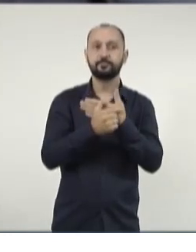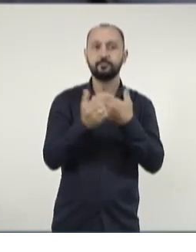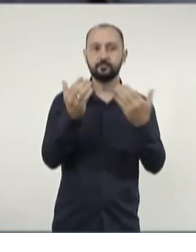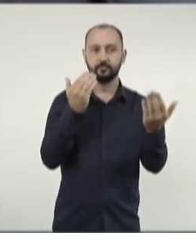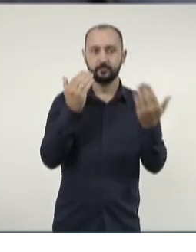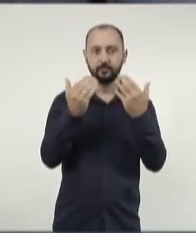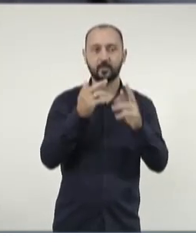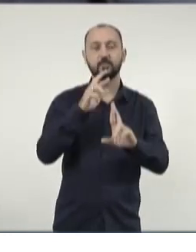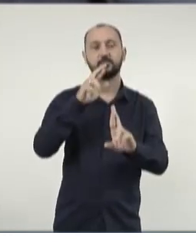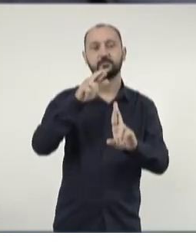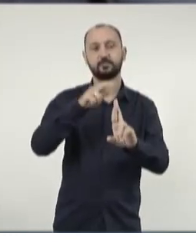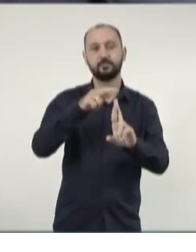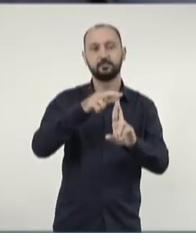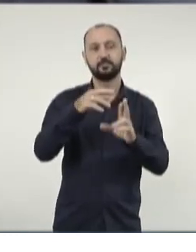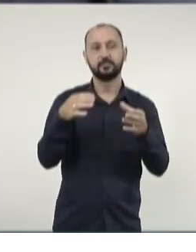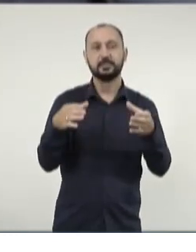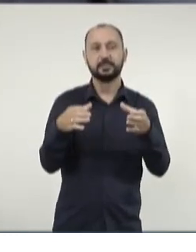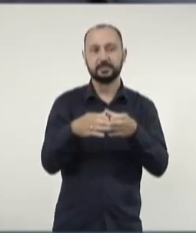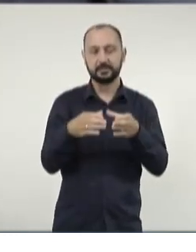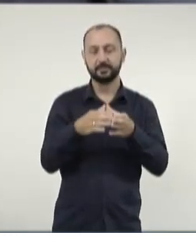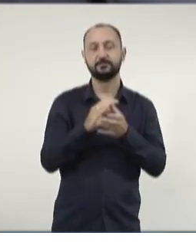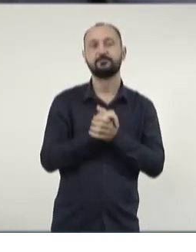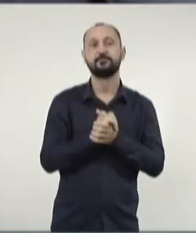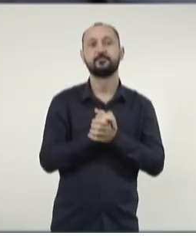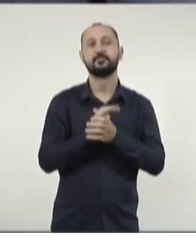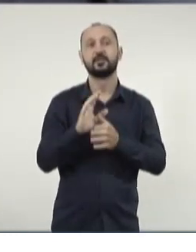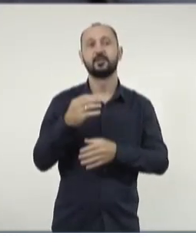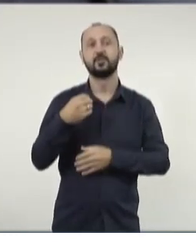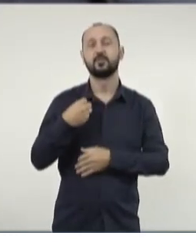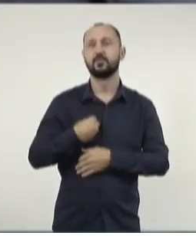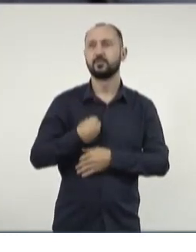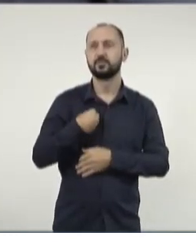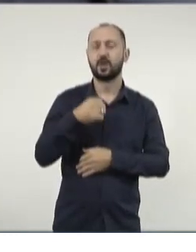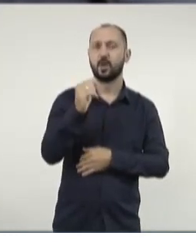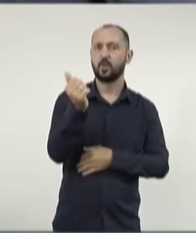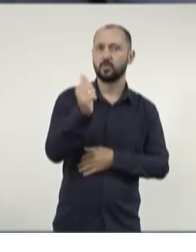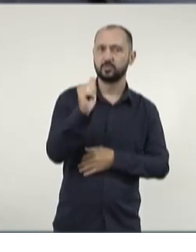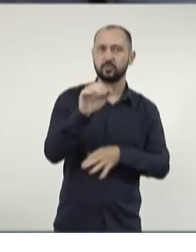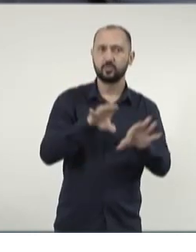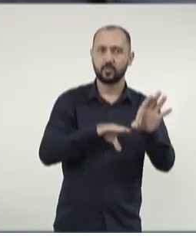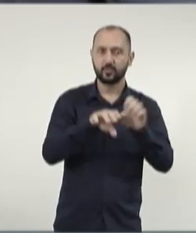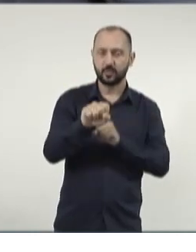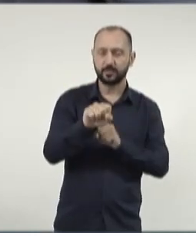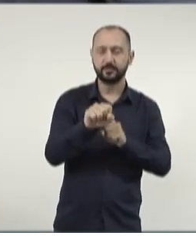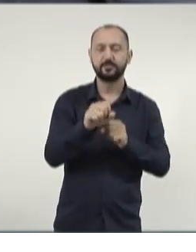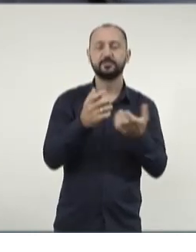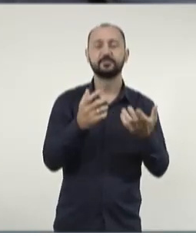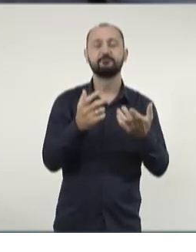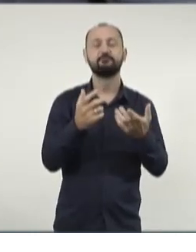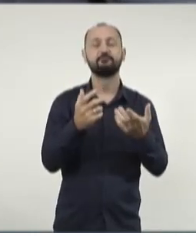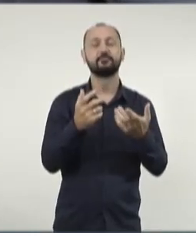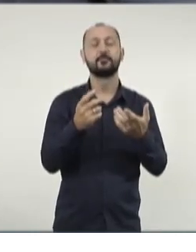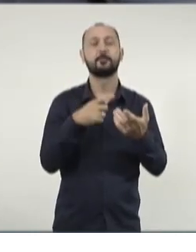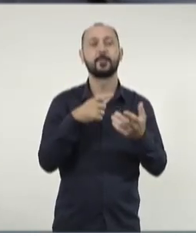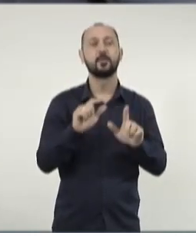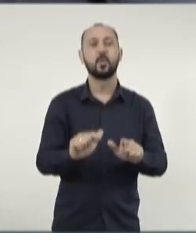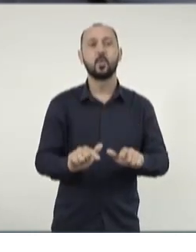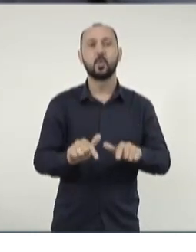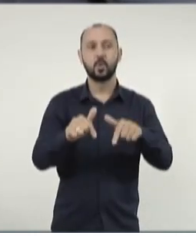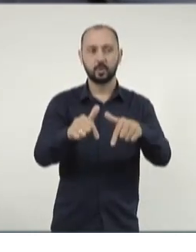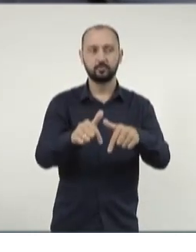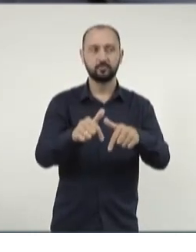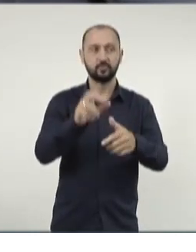psicólogo como referência na equipe, né? Eu vivenciei, faz 11 anos que eu me formei, e eu tenho